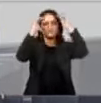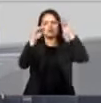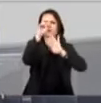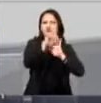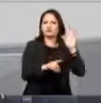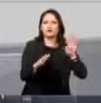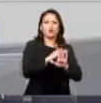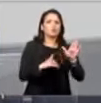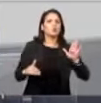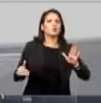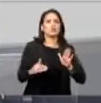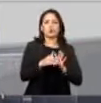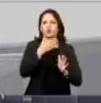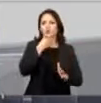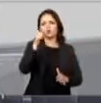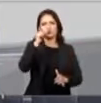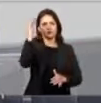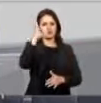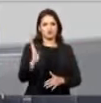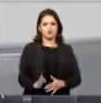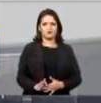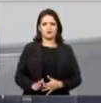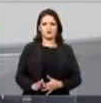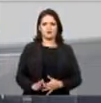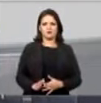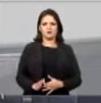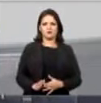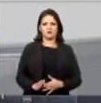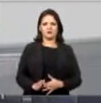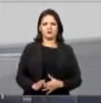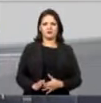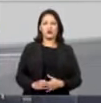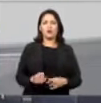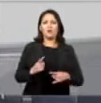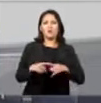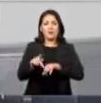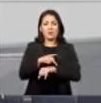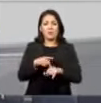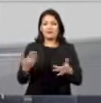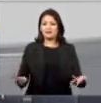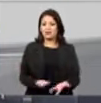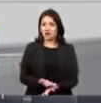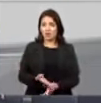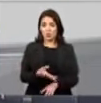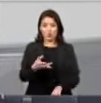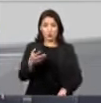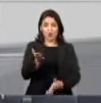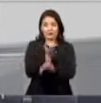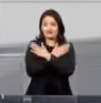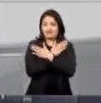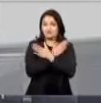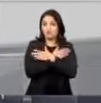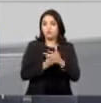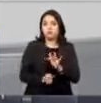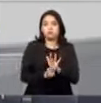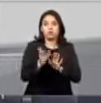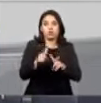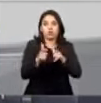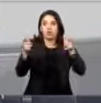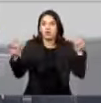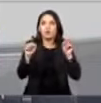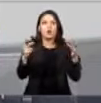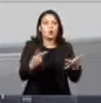as brasileiras. E num país de grande desemprego, o que se faz com a cultura hoje, além das nossas artes,